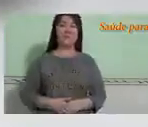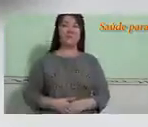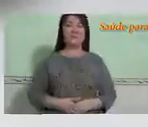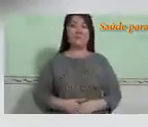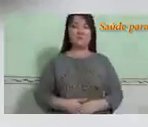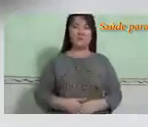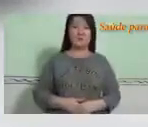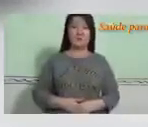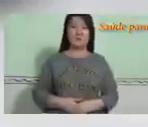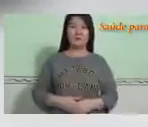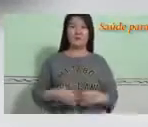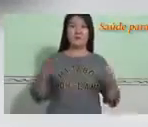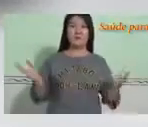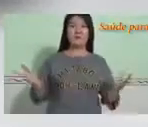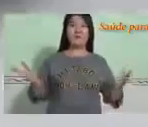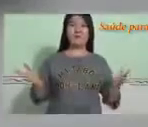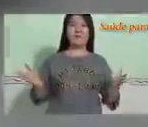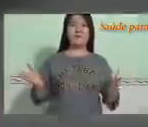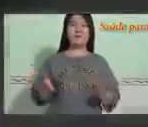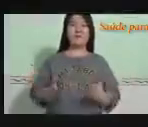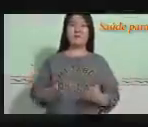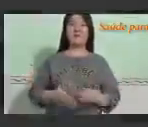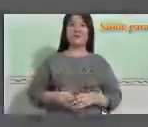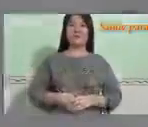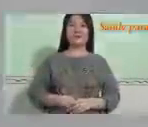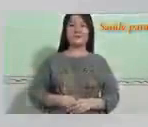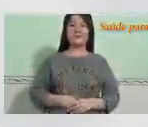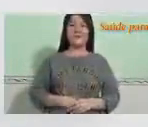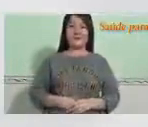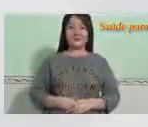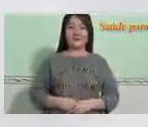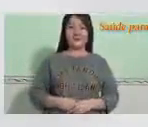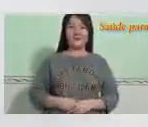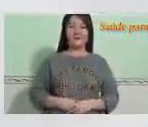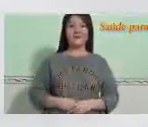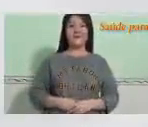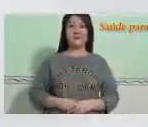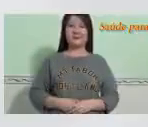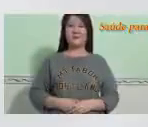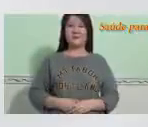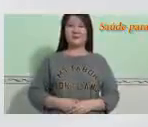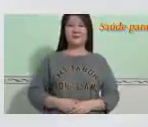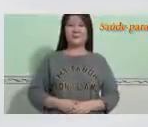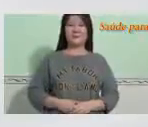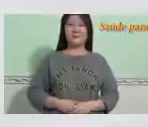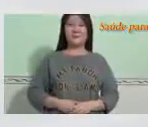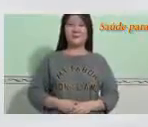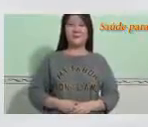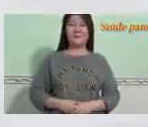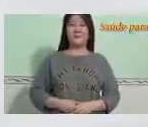3.FISOTERAPI é o tratamento fisioterapêutico, tem como objetivo ajudar na liberação das secreções, melhorar as